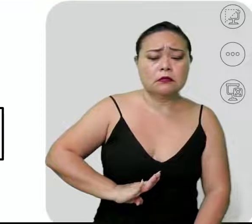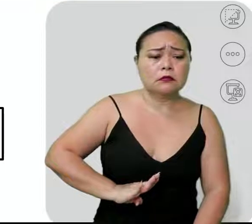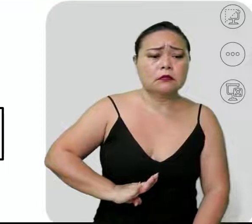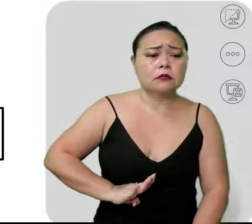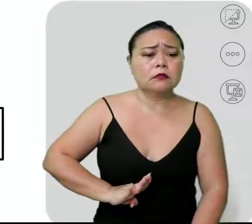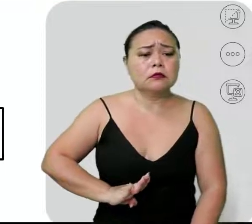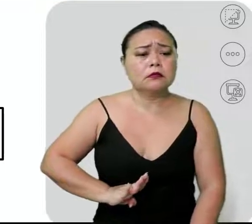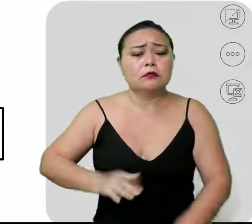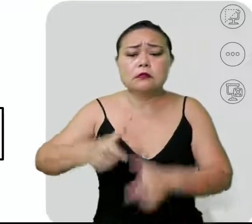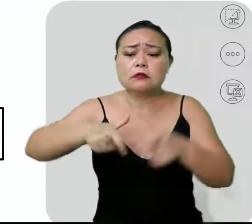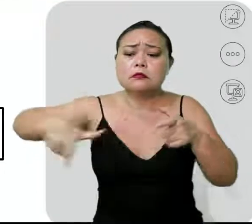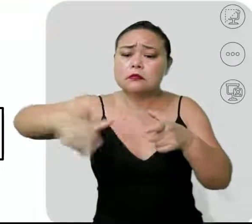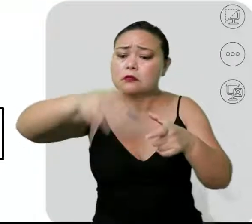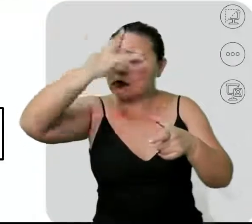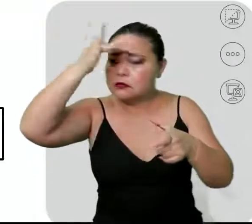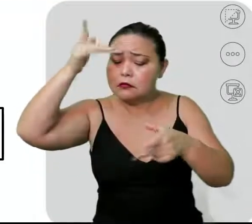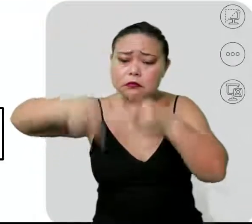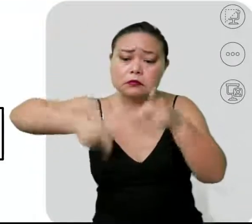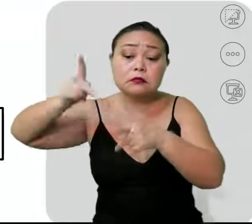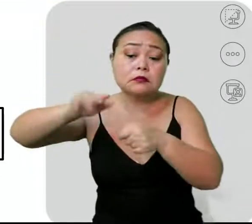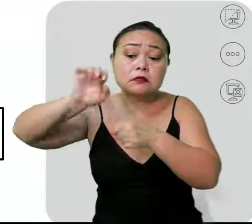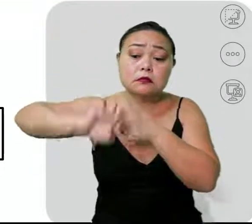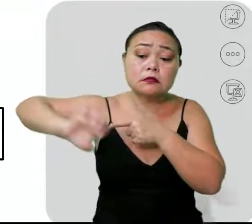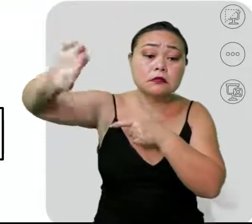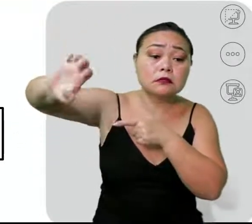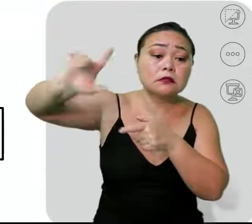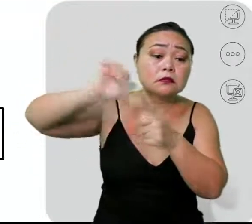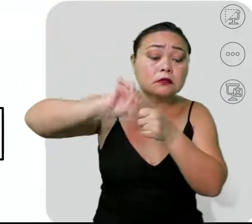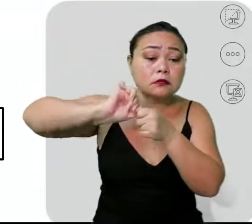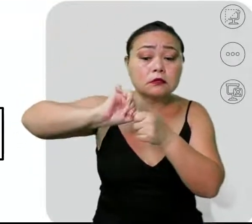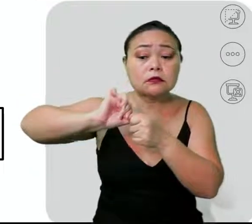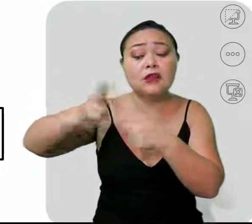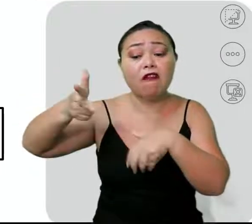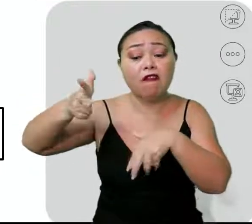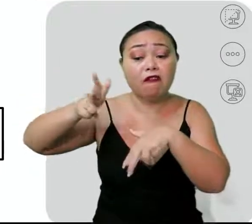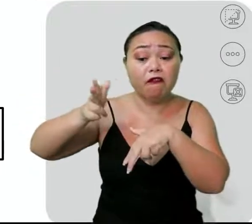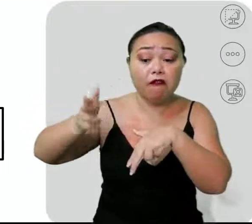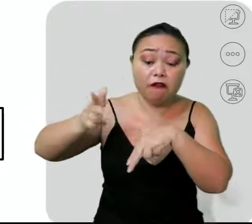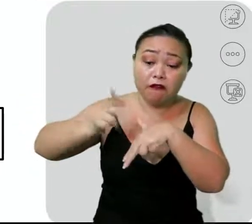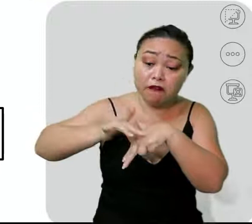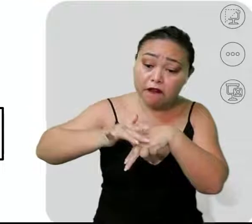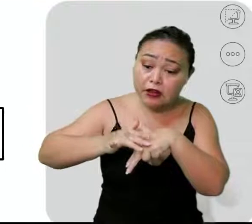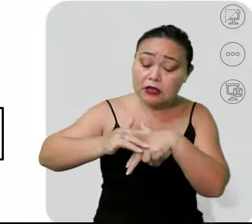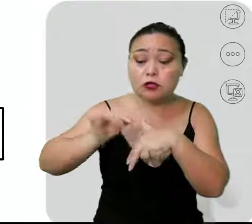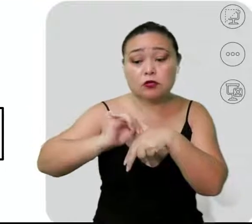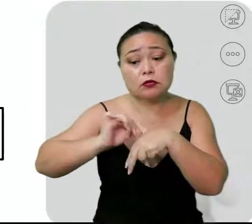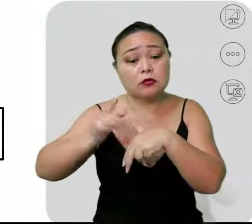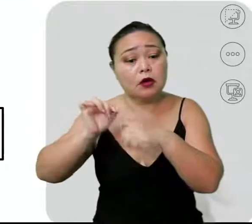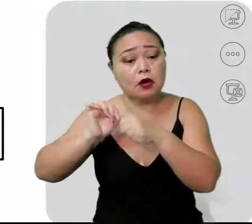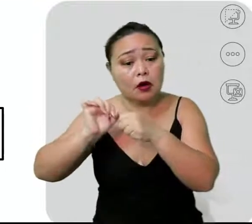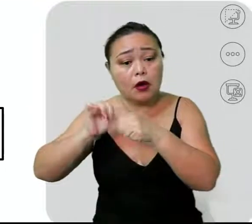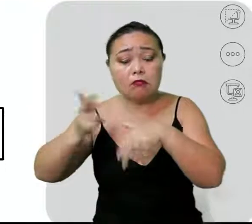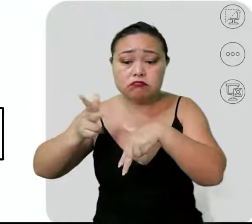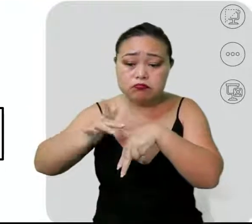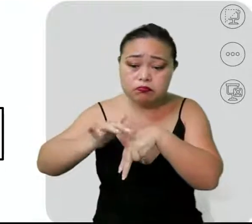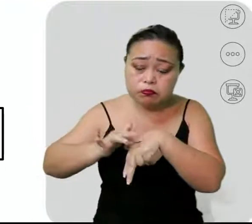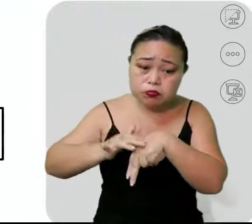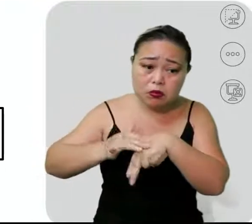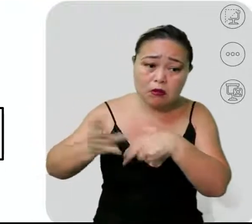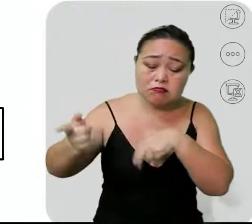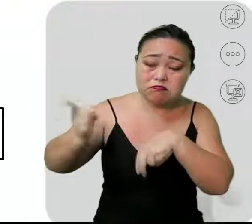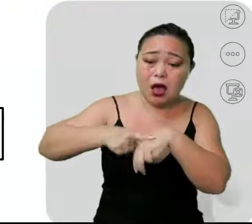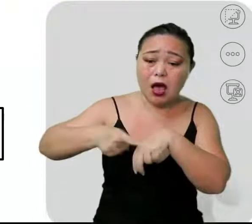enorme parcela da população europeia tornou-se vítima da moléstia contagiosa que a peste